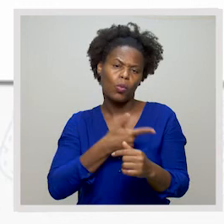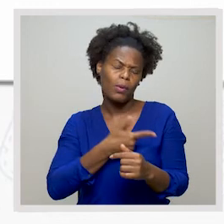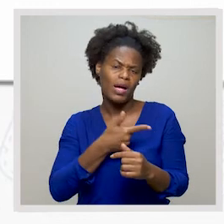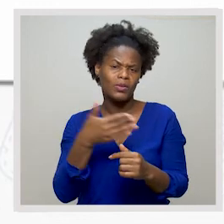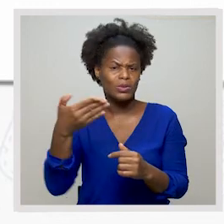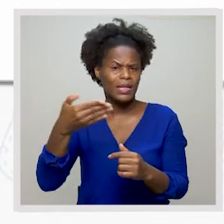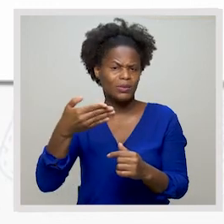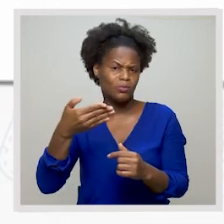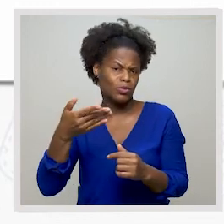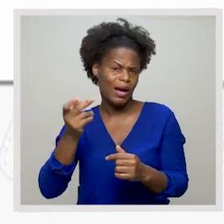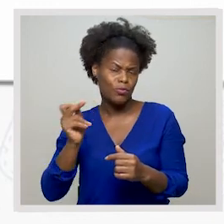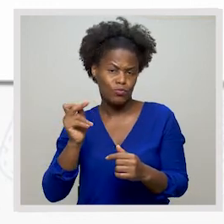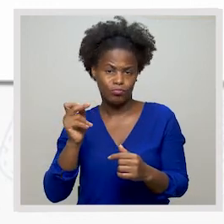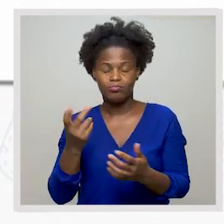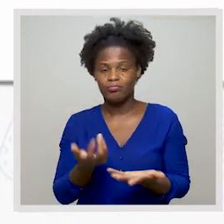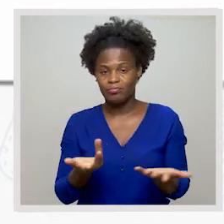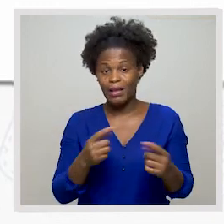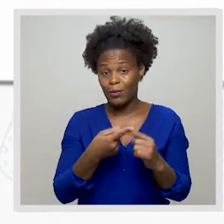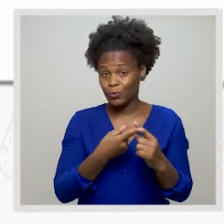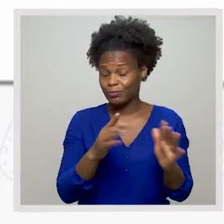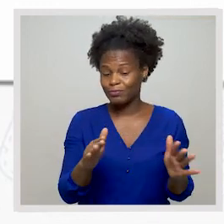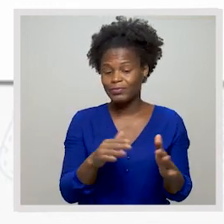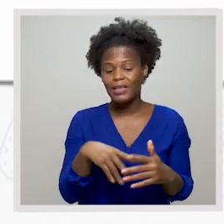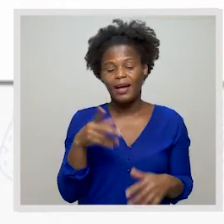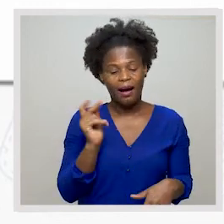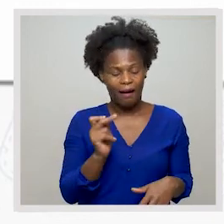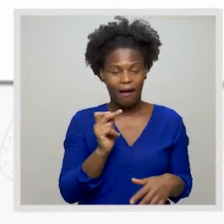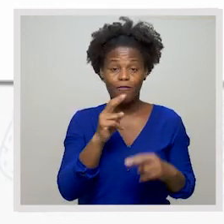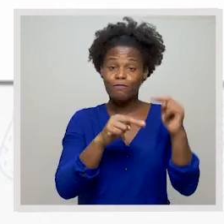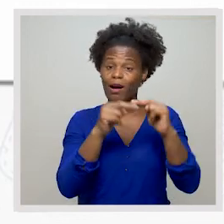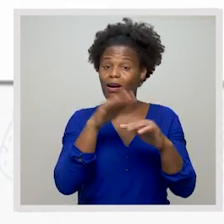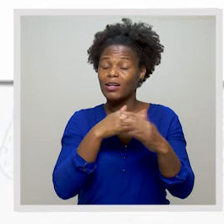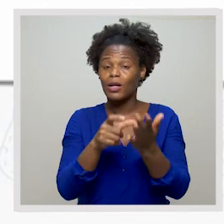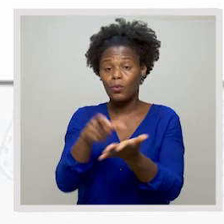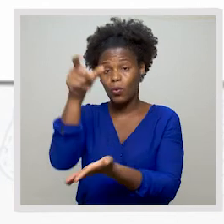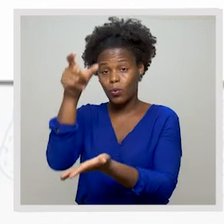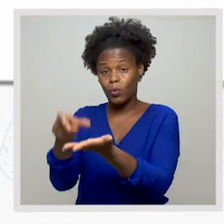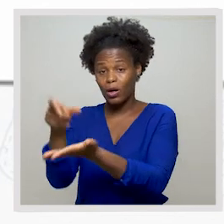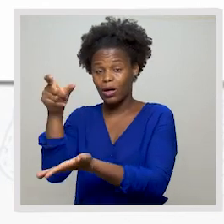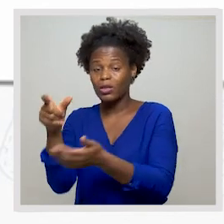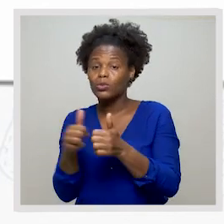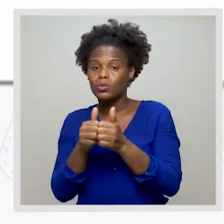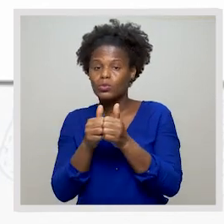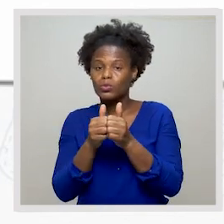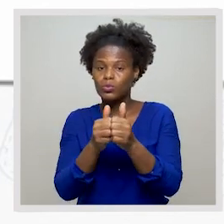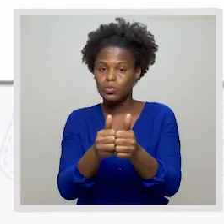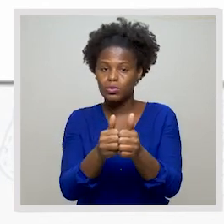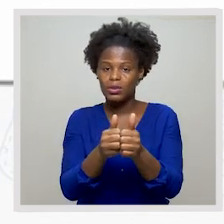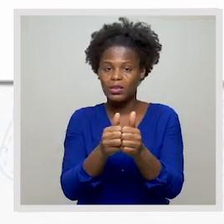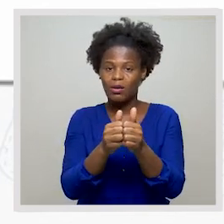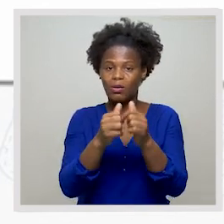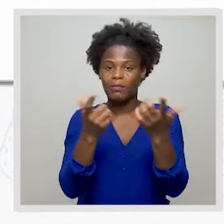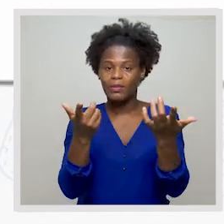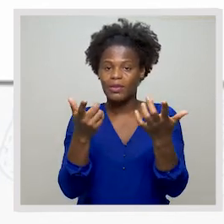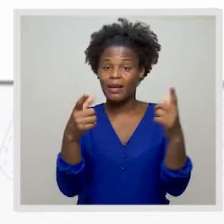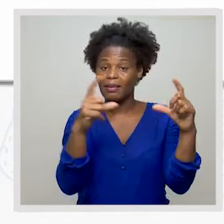turma do 7º ano. A linha A construa uma tabela de frequência agrupando os